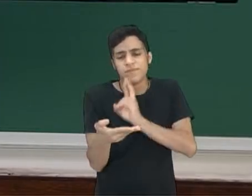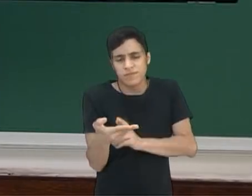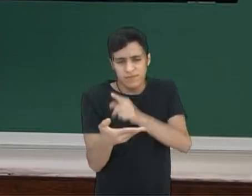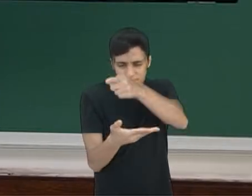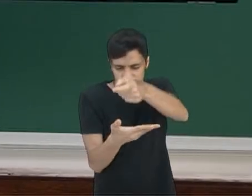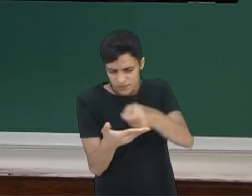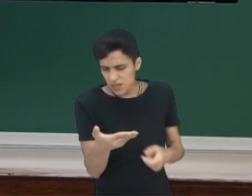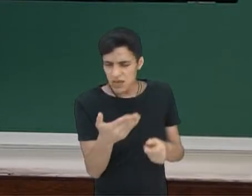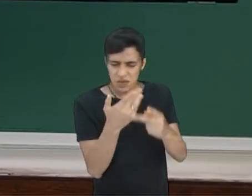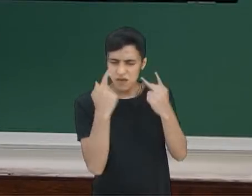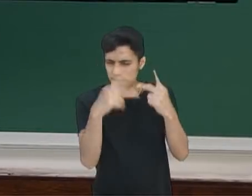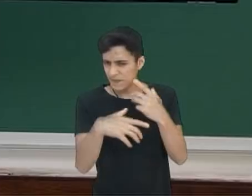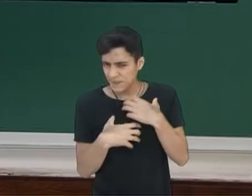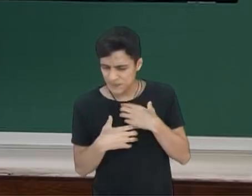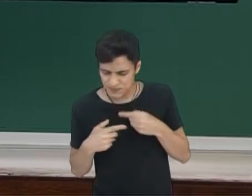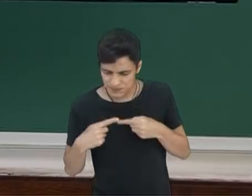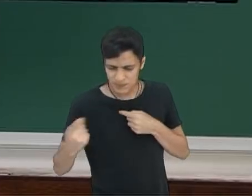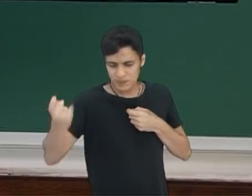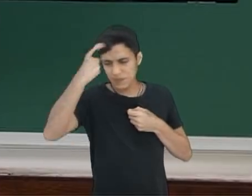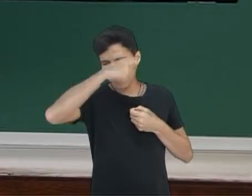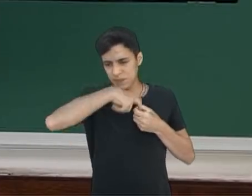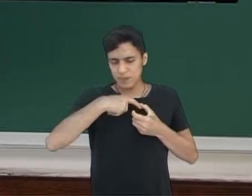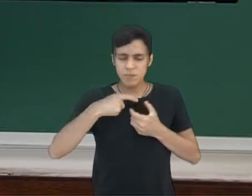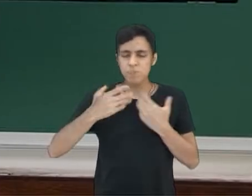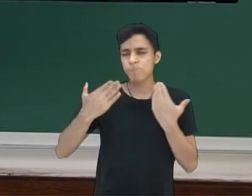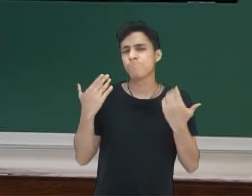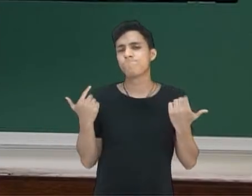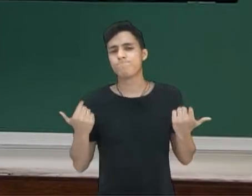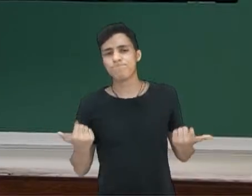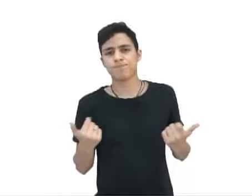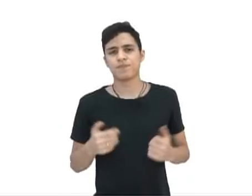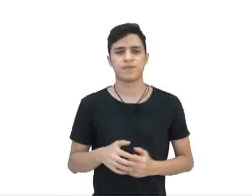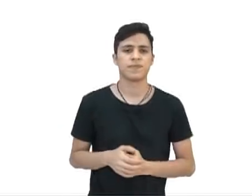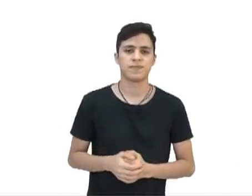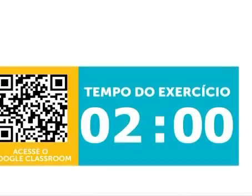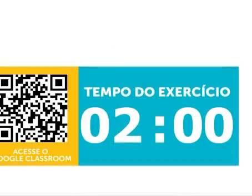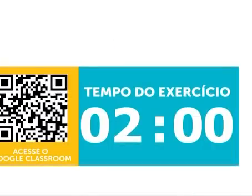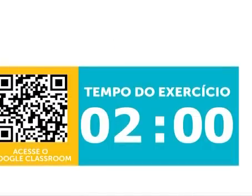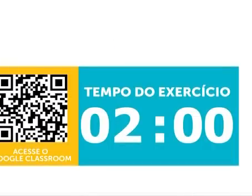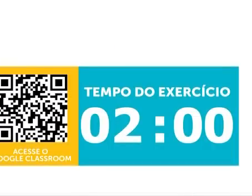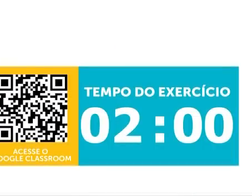Escreve aí com as suas palavras e nós já voltamos para conversar.